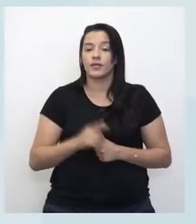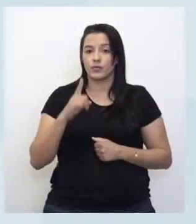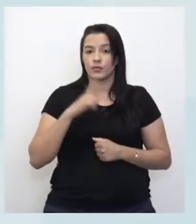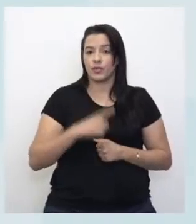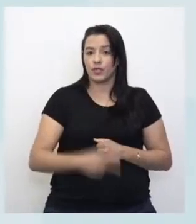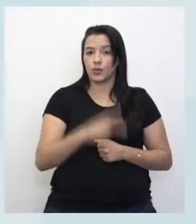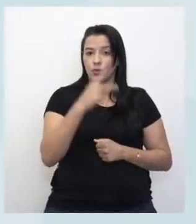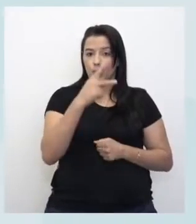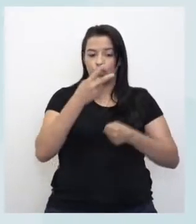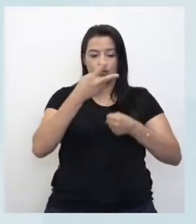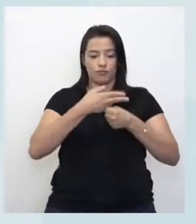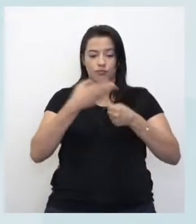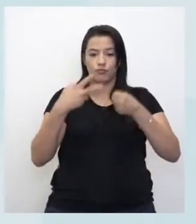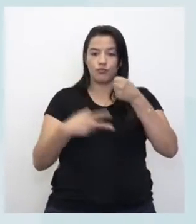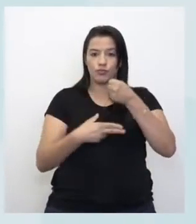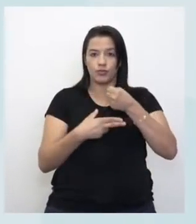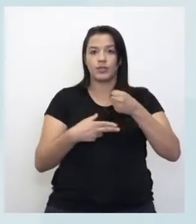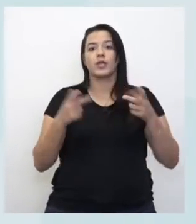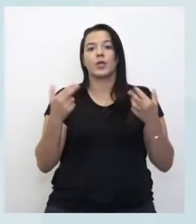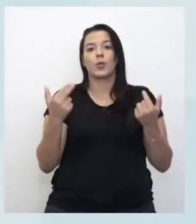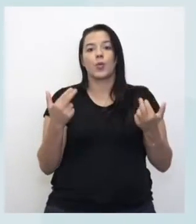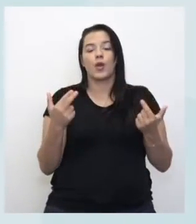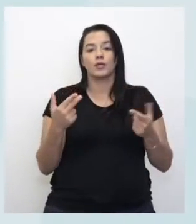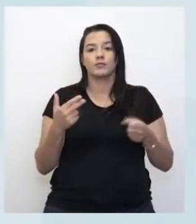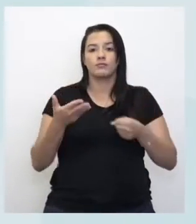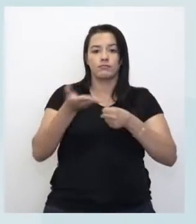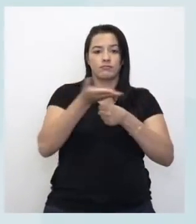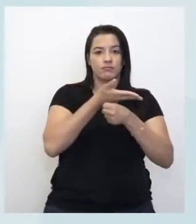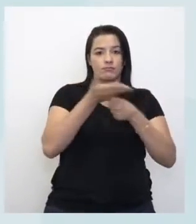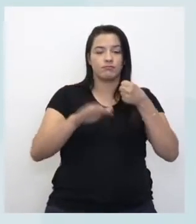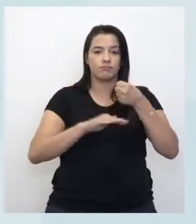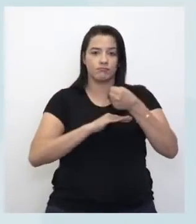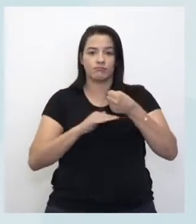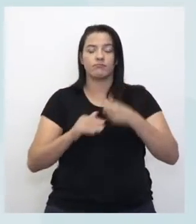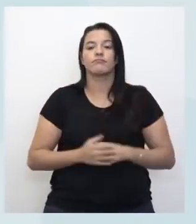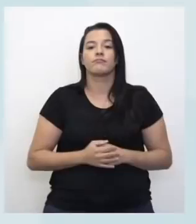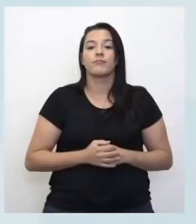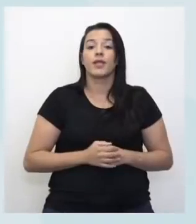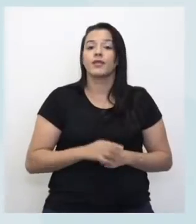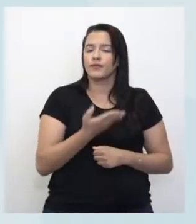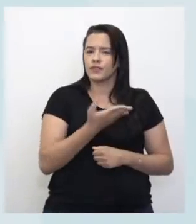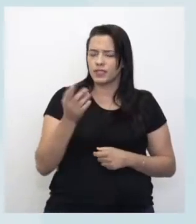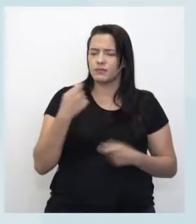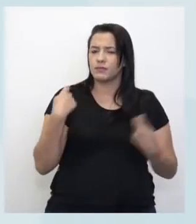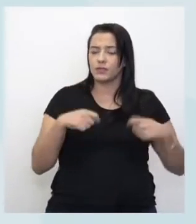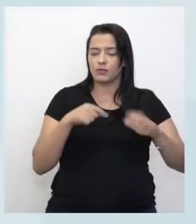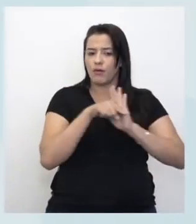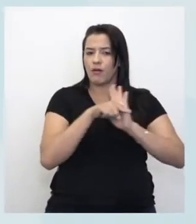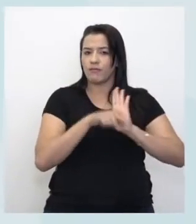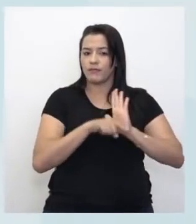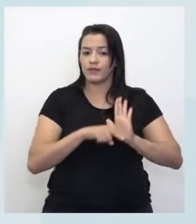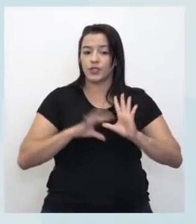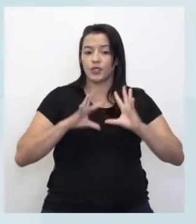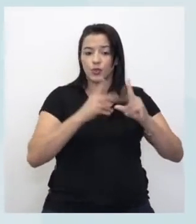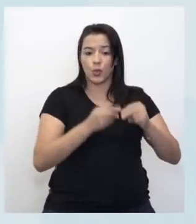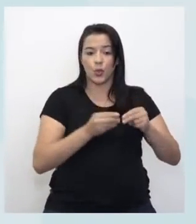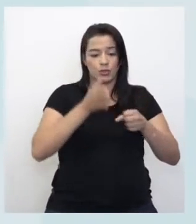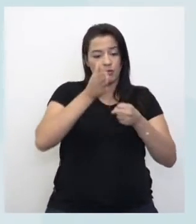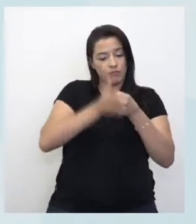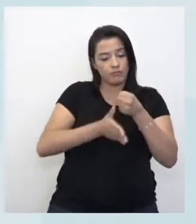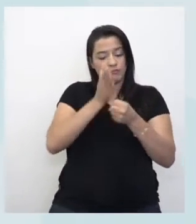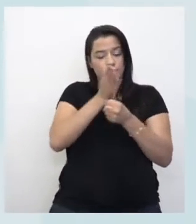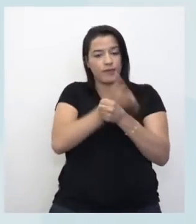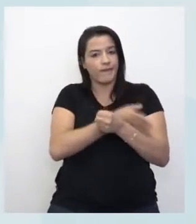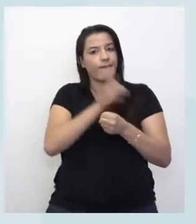bases iguais, uma inferior e uma superior. E observe que todas as faces laterais são